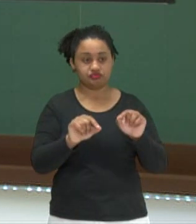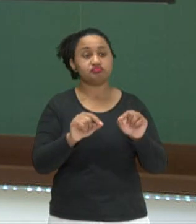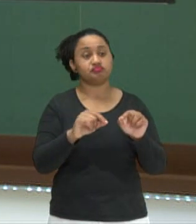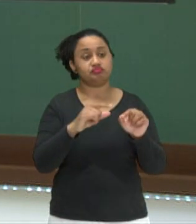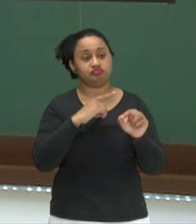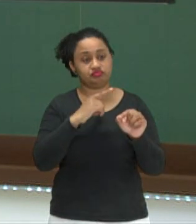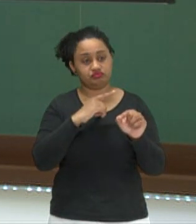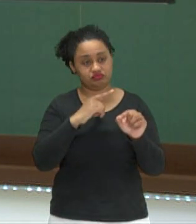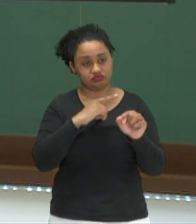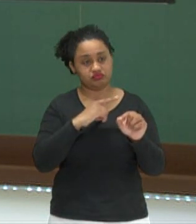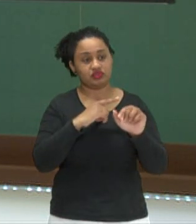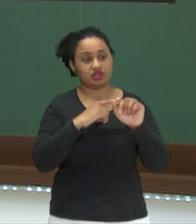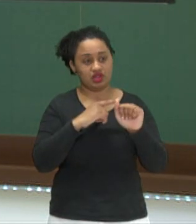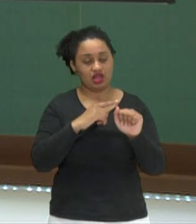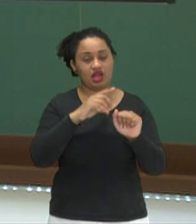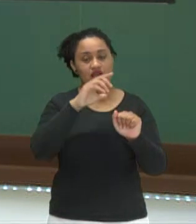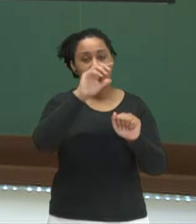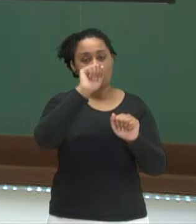A',